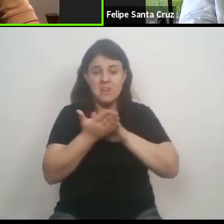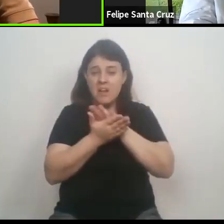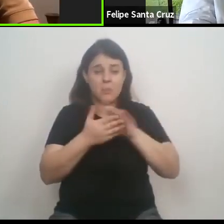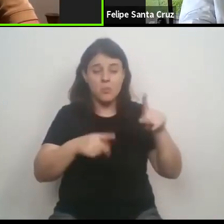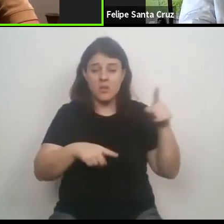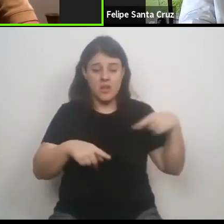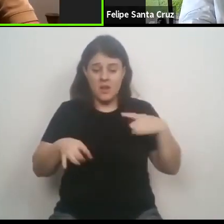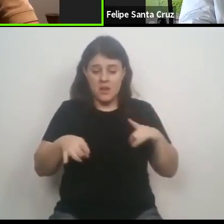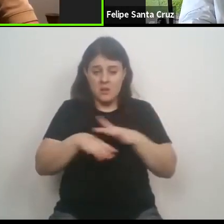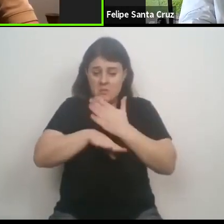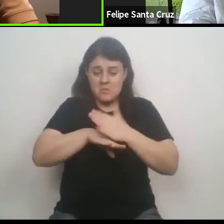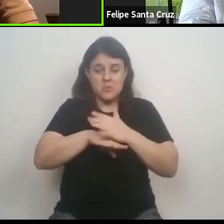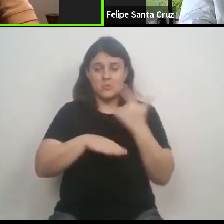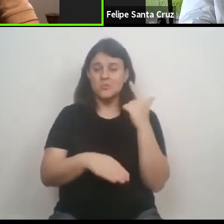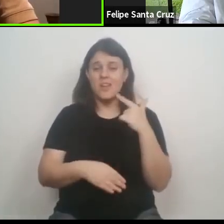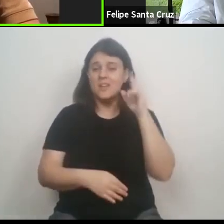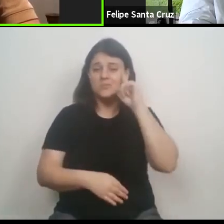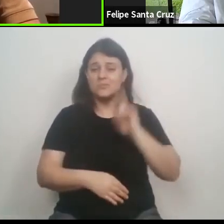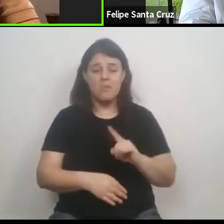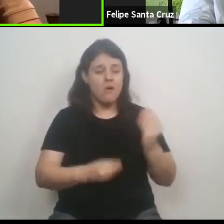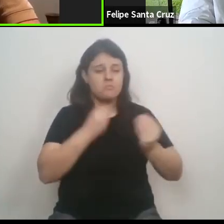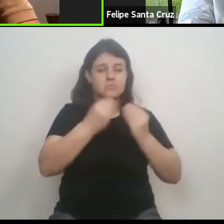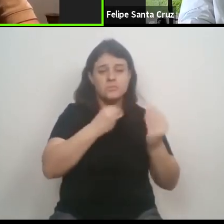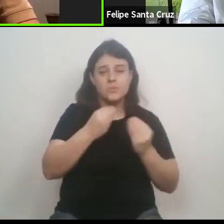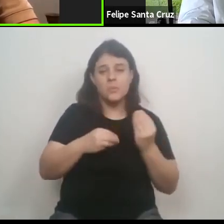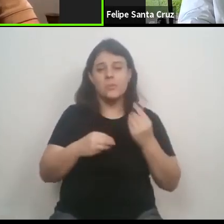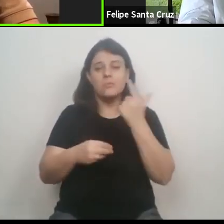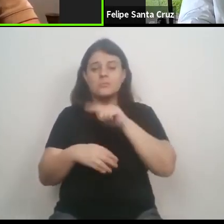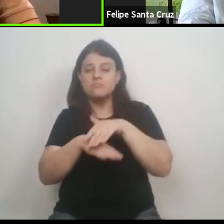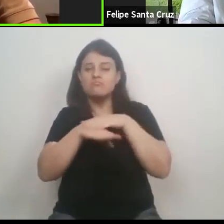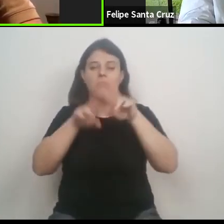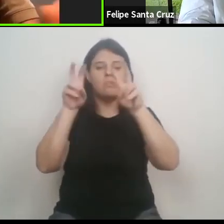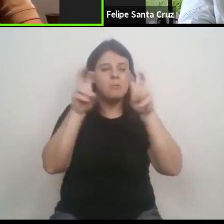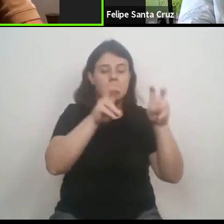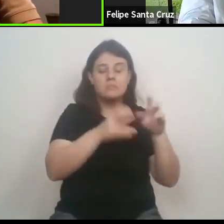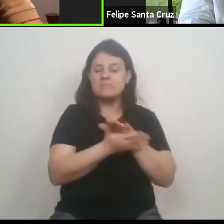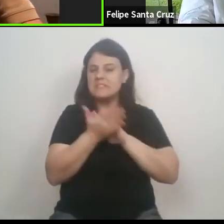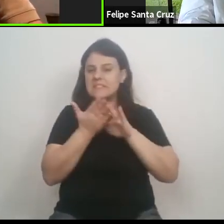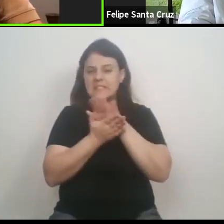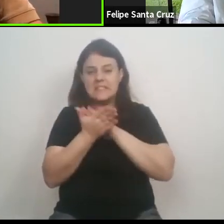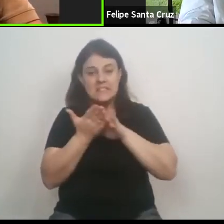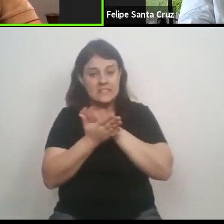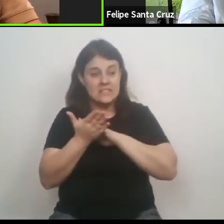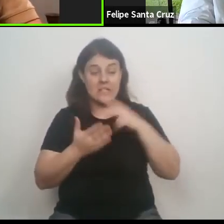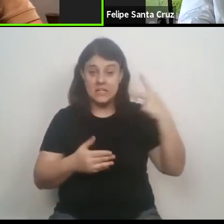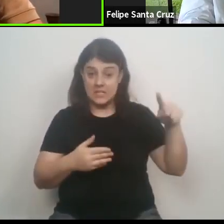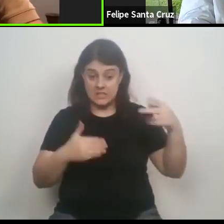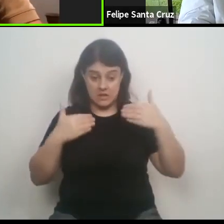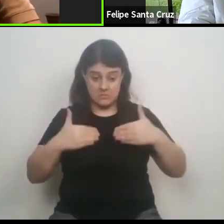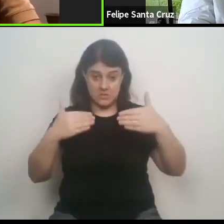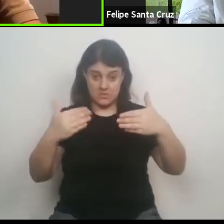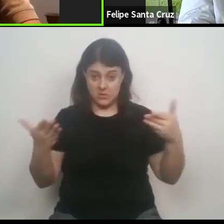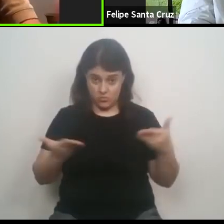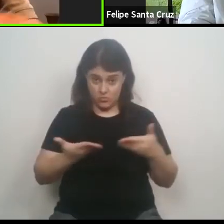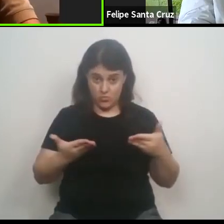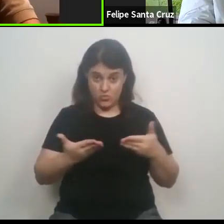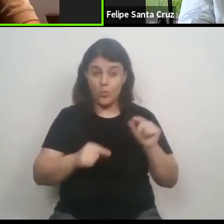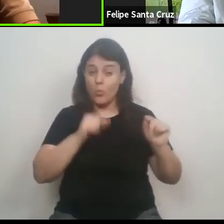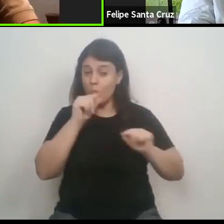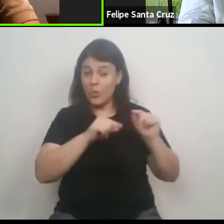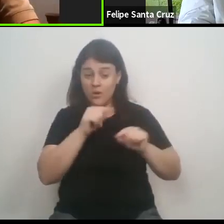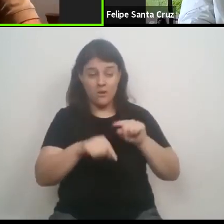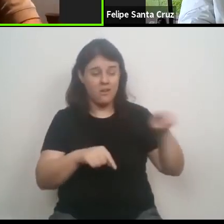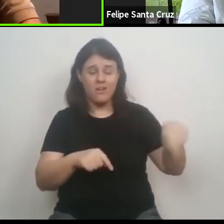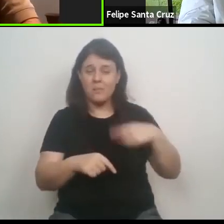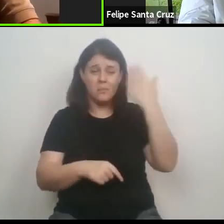preparo. Não teria condições de debater nenhum tema. Aliás, o seu ministério atual é a